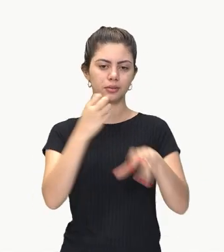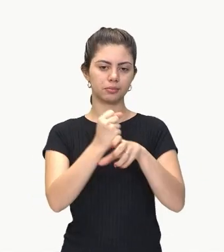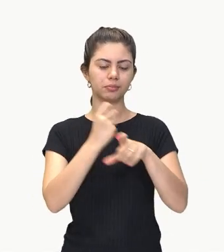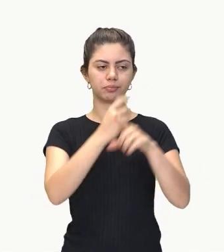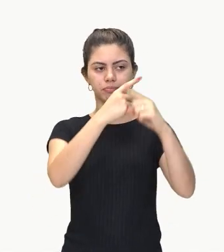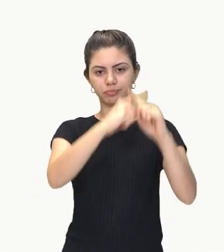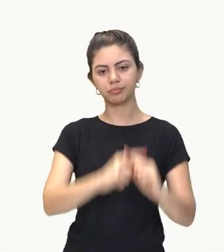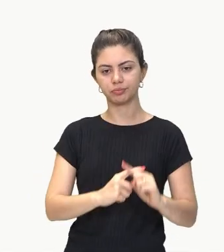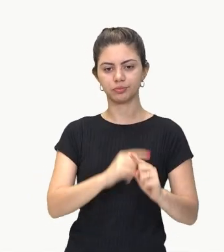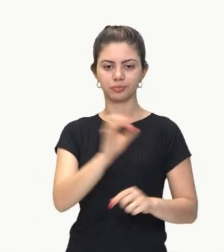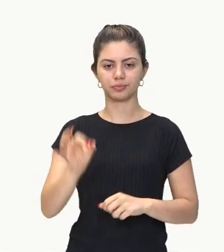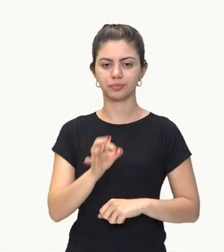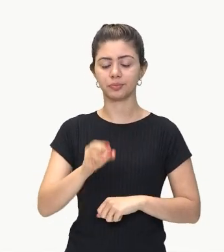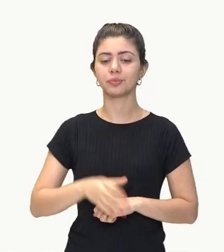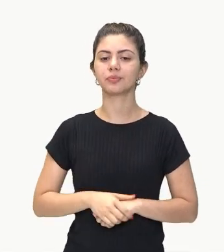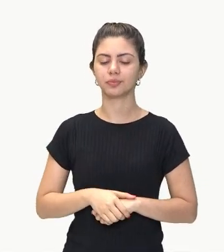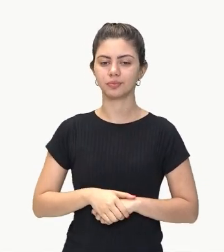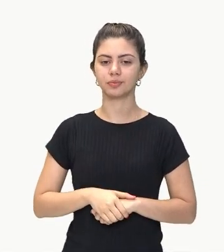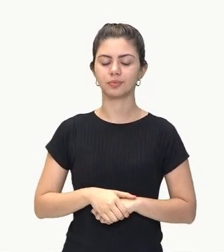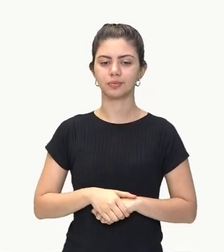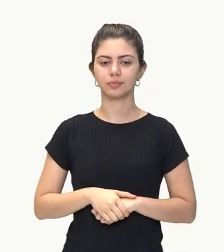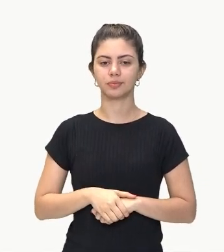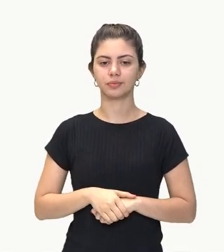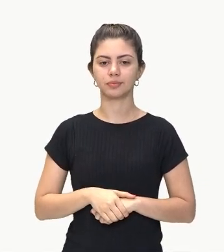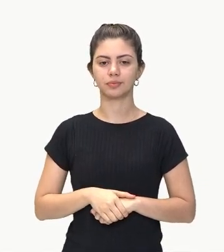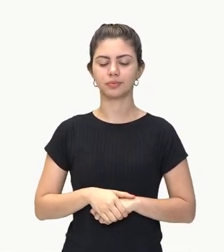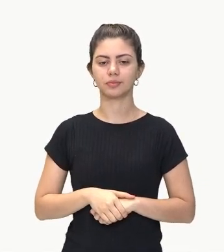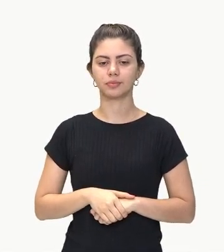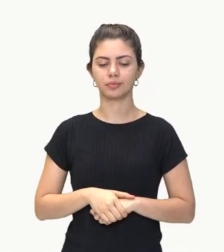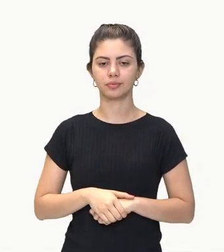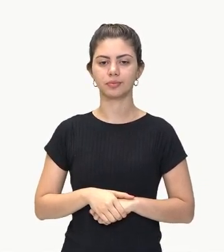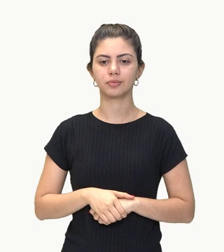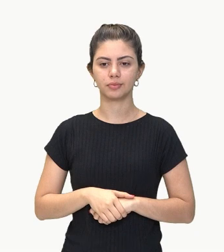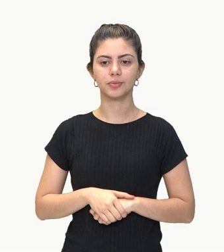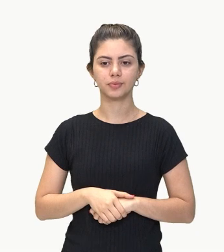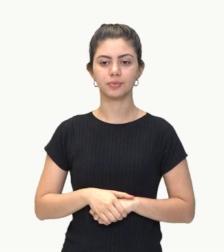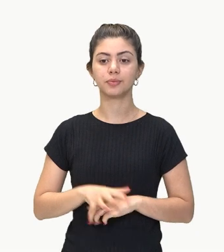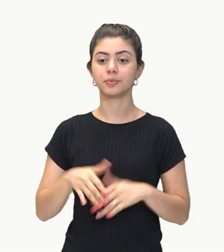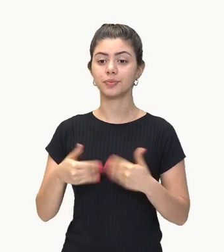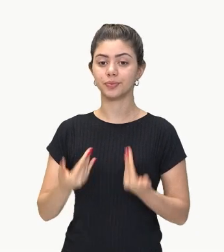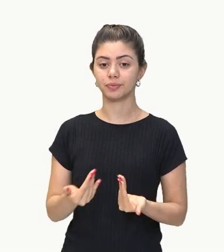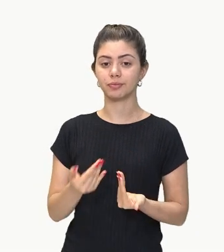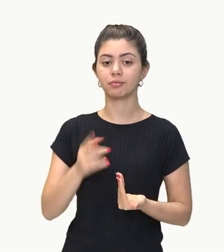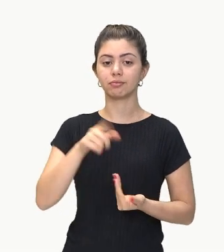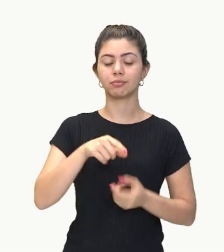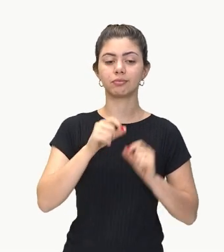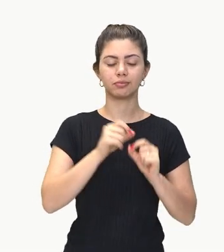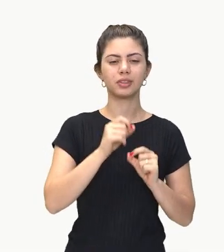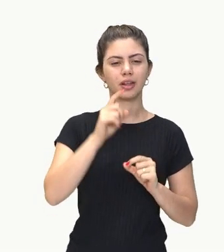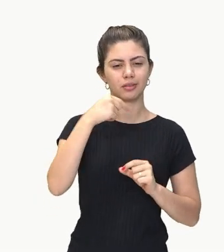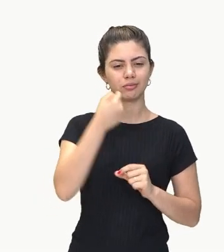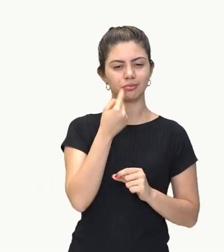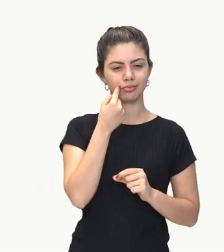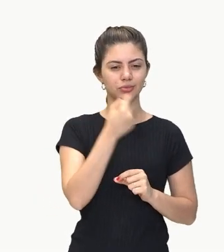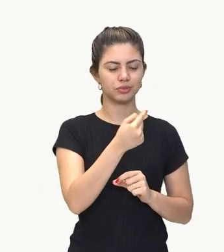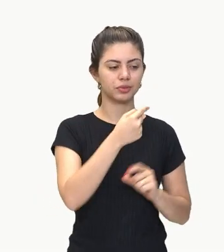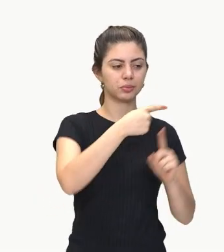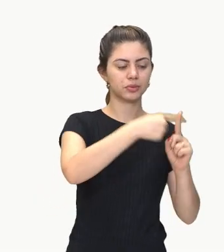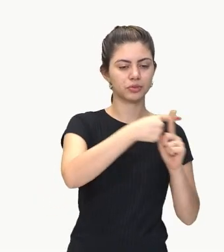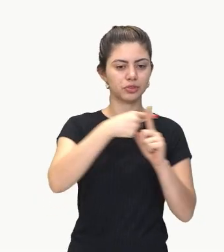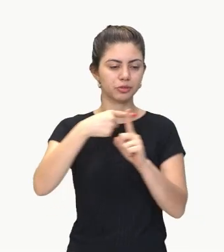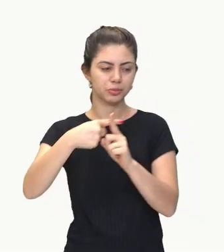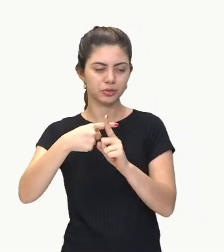multiplicação. O resultado nós chamamos de produto. E o jogo de sinal a gente já viu, tá? Já